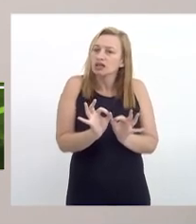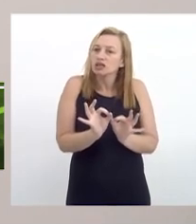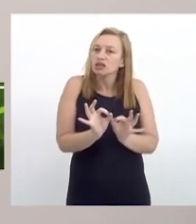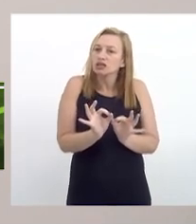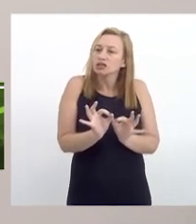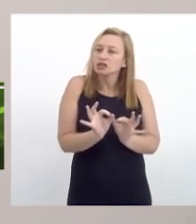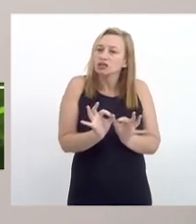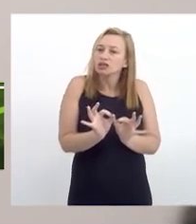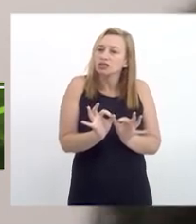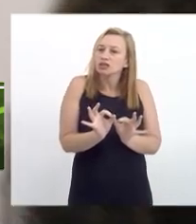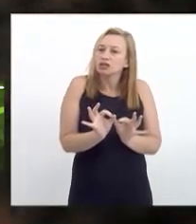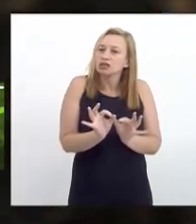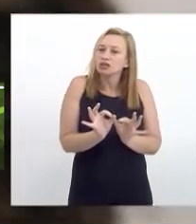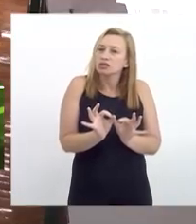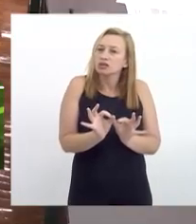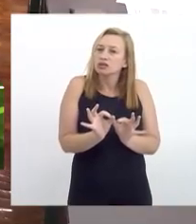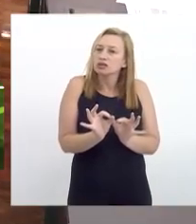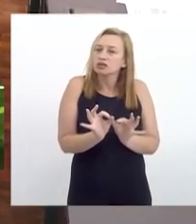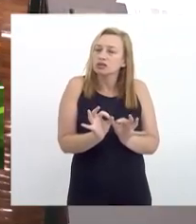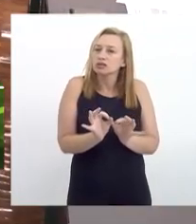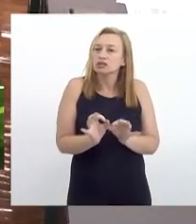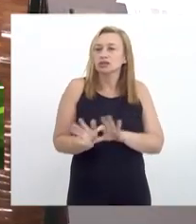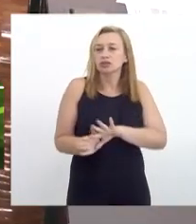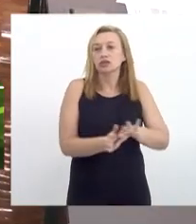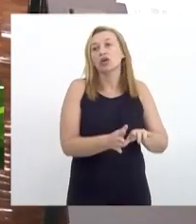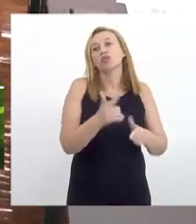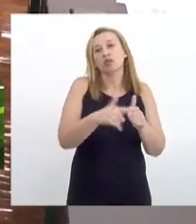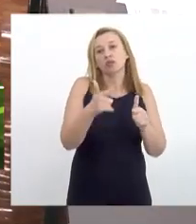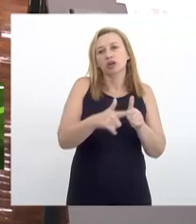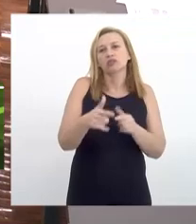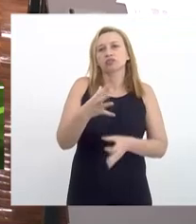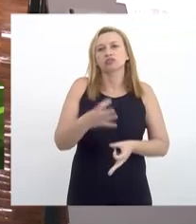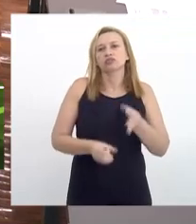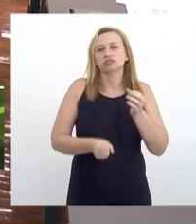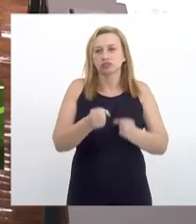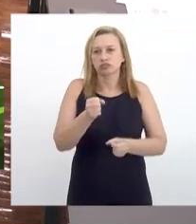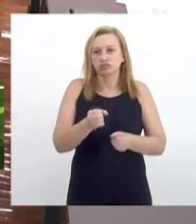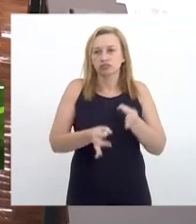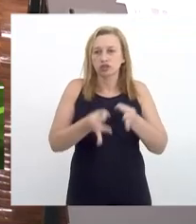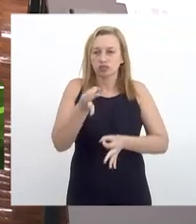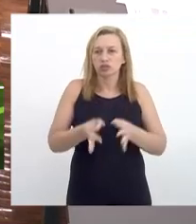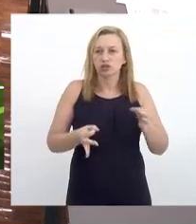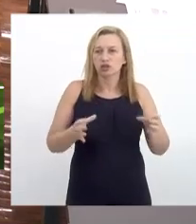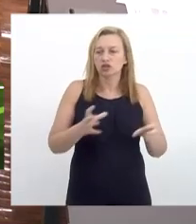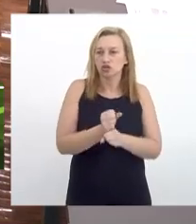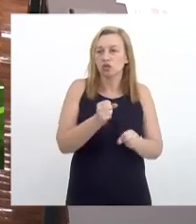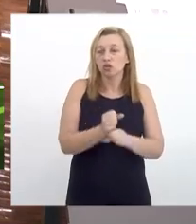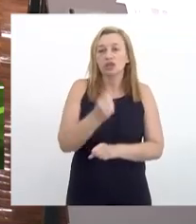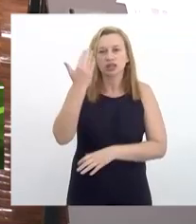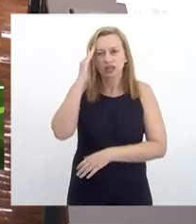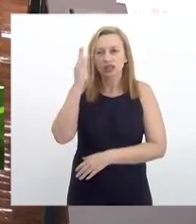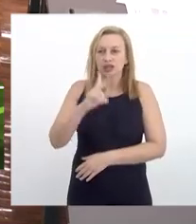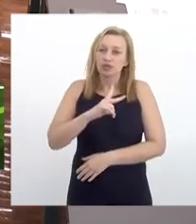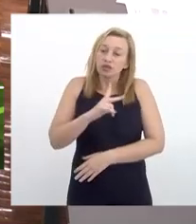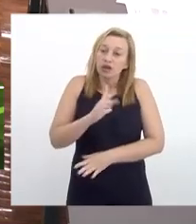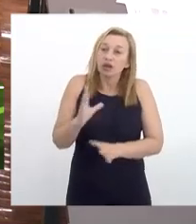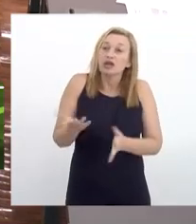passando inclusive pelo Tribunal de Contas mas esse é o problema o Tribunal de Contas entende que é individualizado e agora José